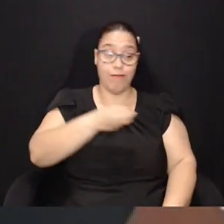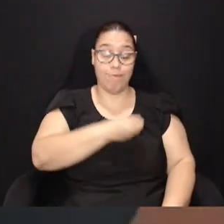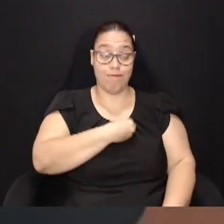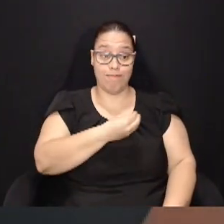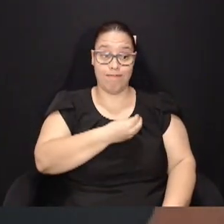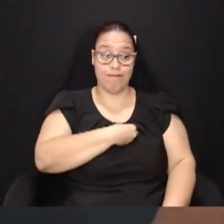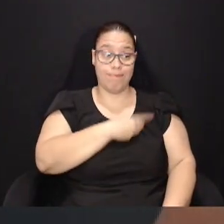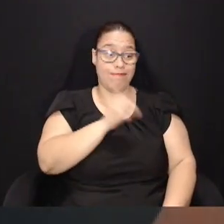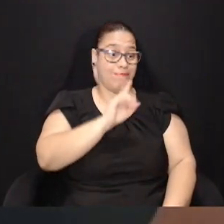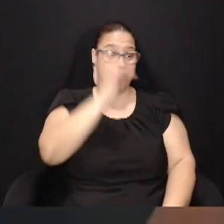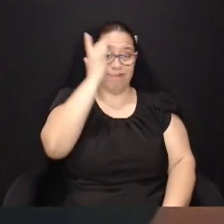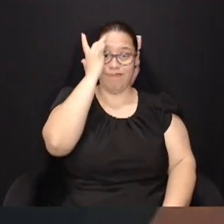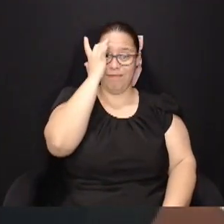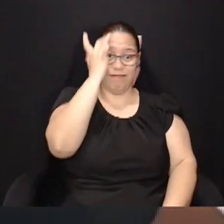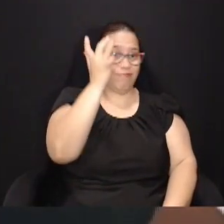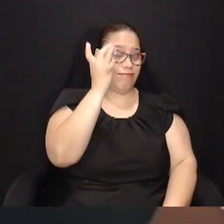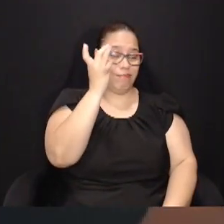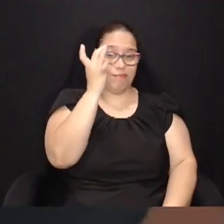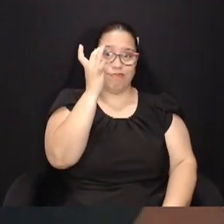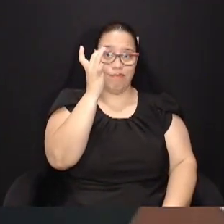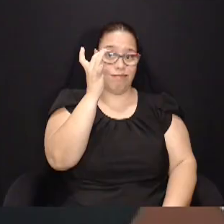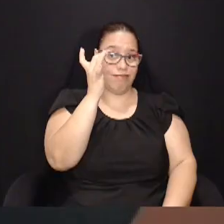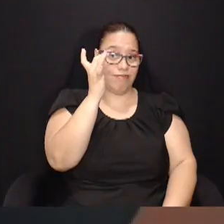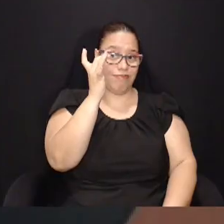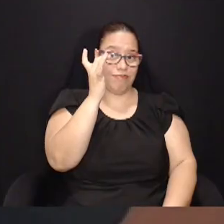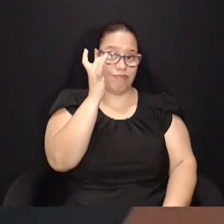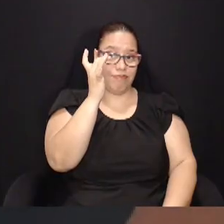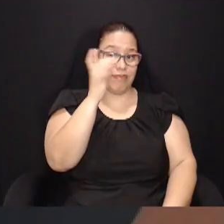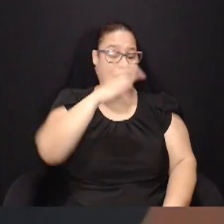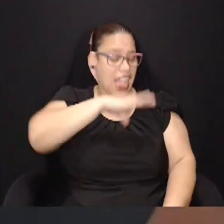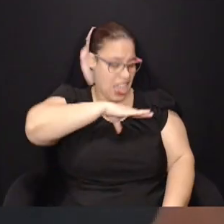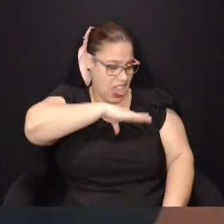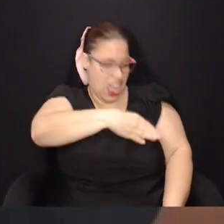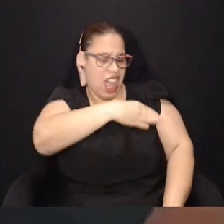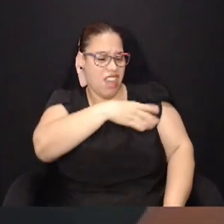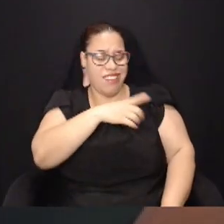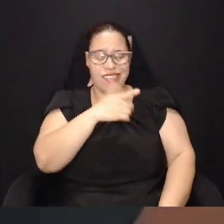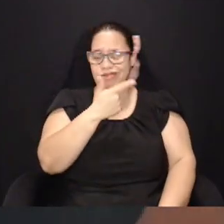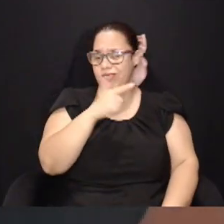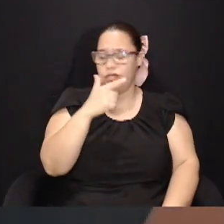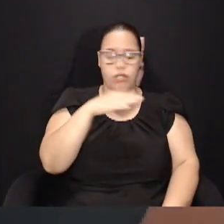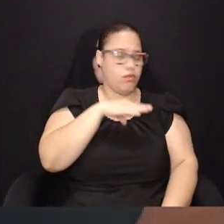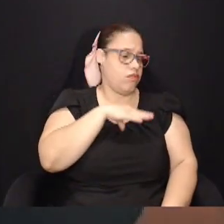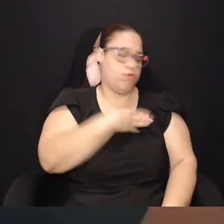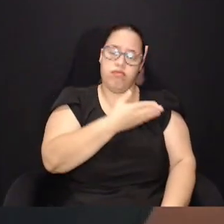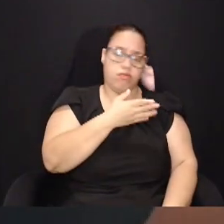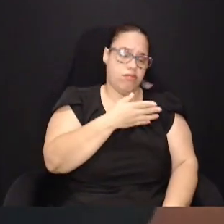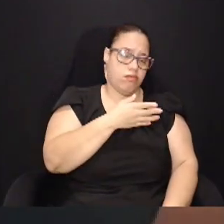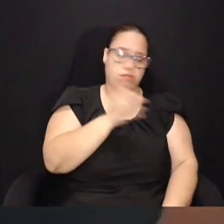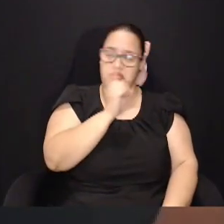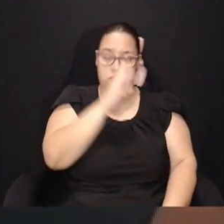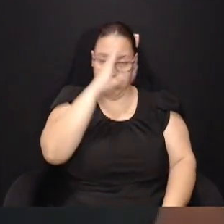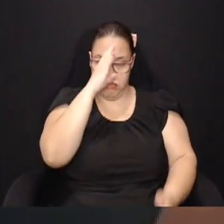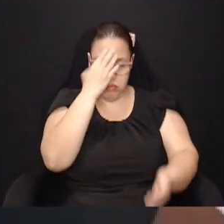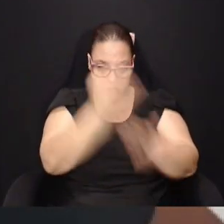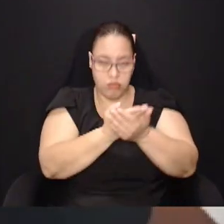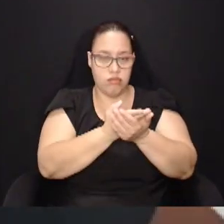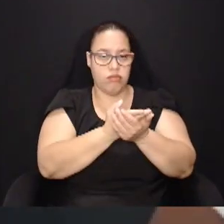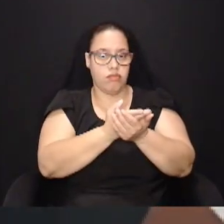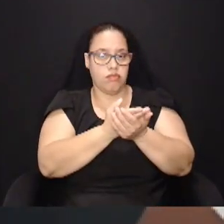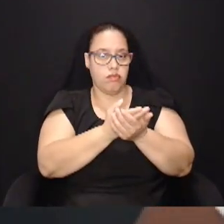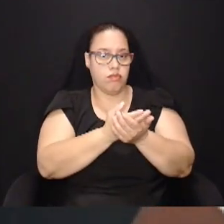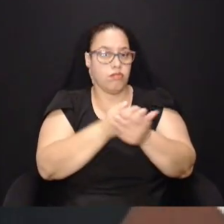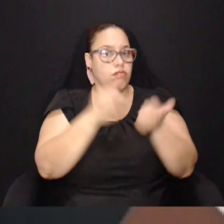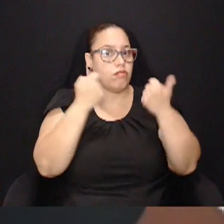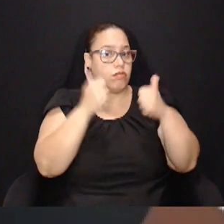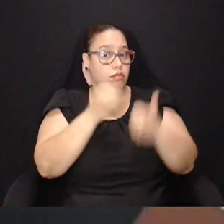fácil, né? Então, ter coragem, não tive coragem, eu tive a certeza de que eu precisava passar para